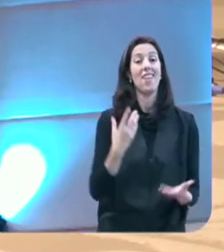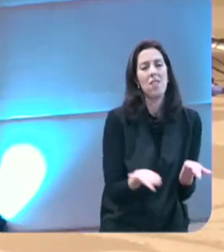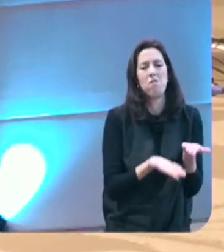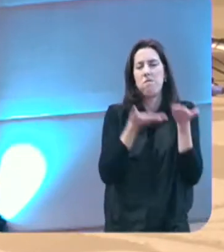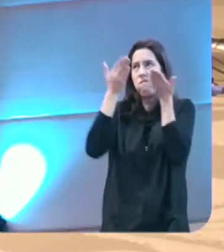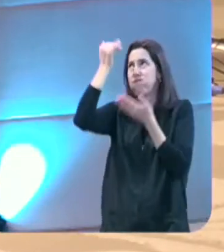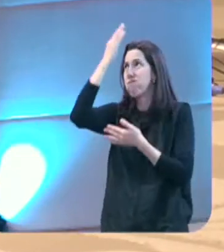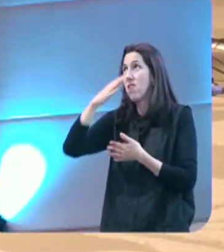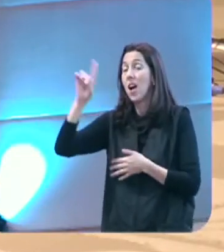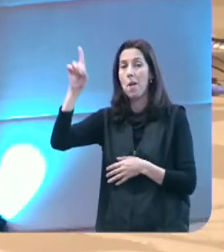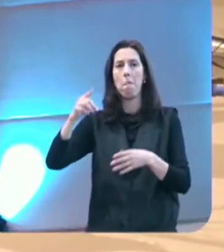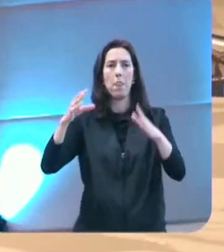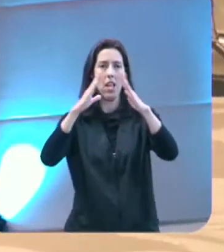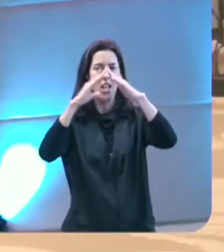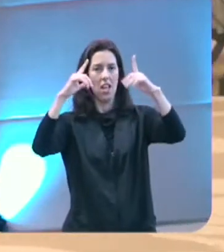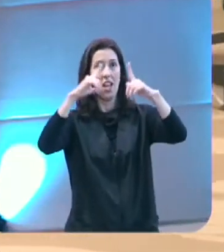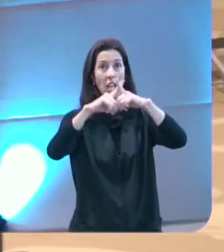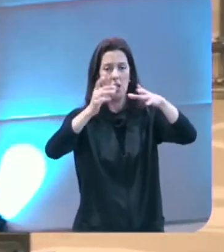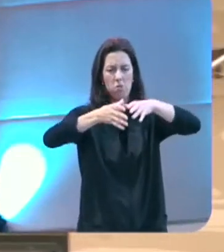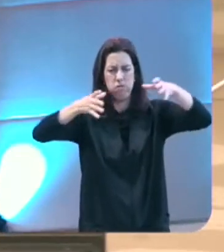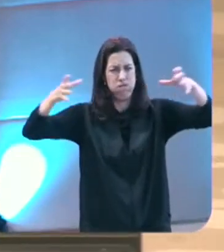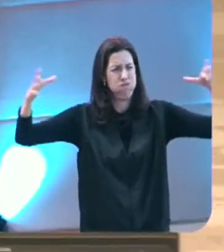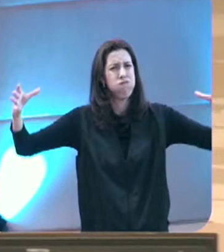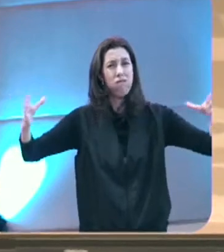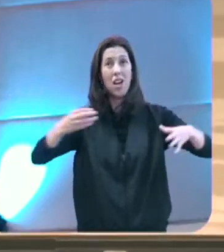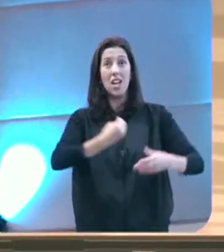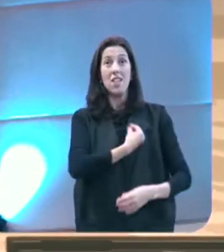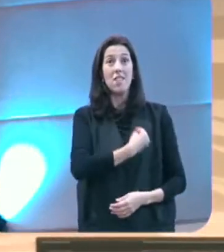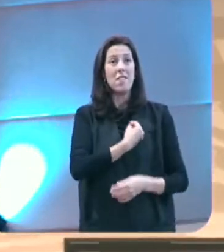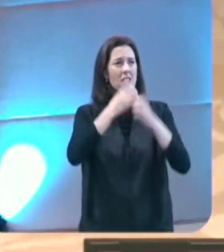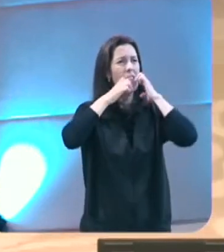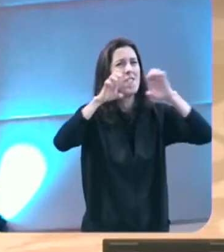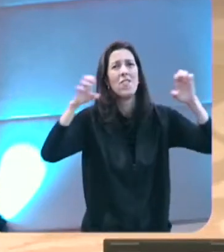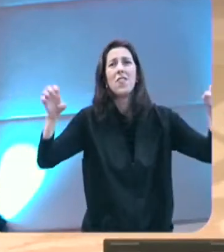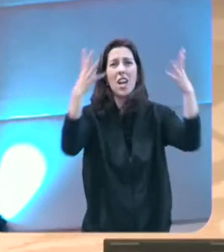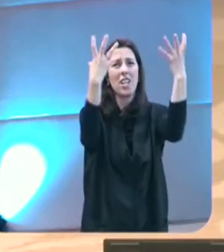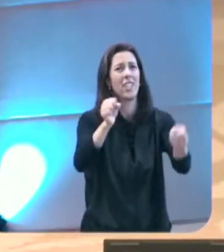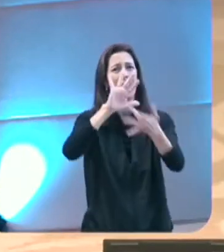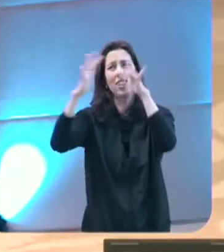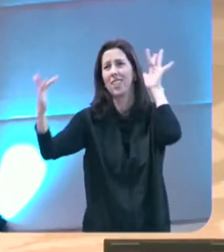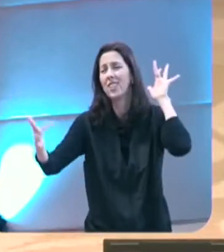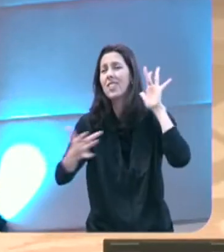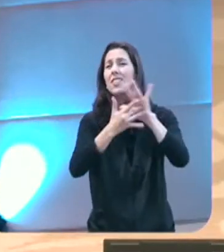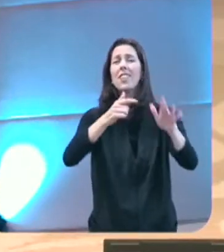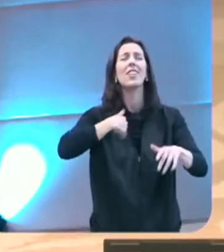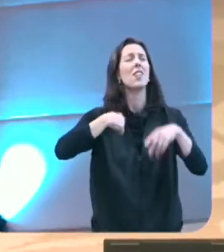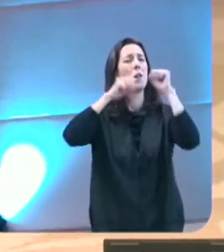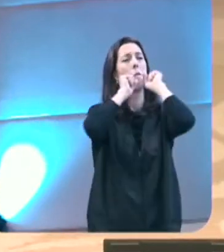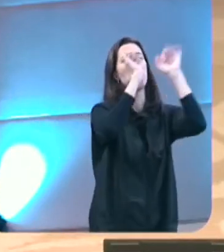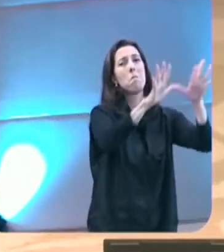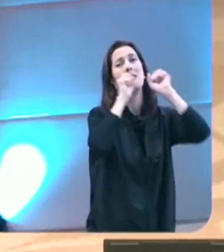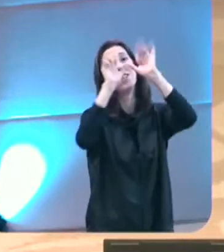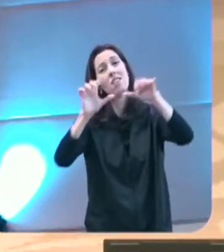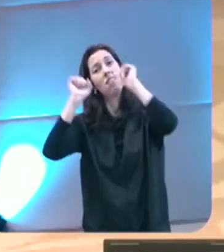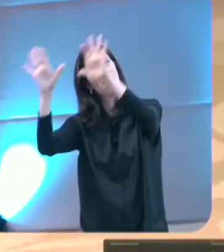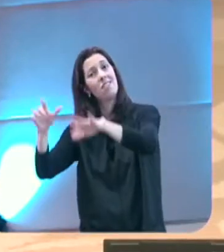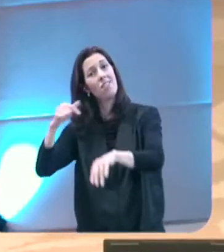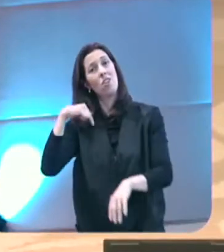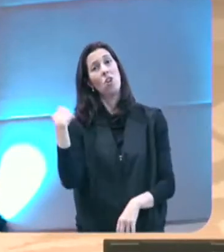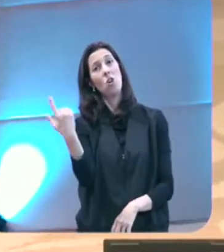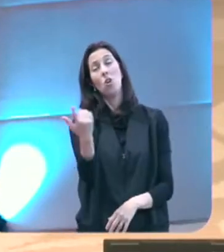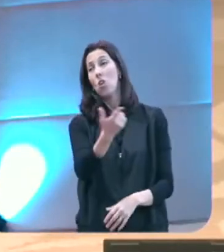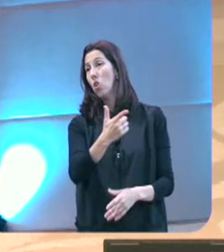igreja crescer, e que promovam o reino, e que vidas sejam salvas, e que eu possa abençoar outras pessoas.